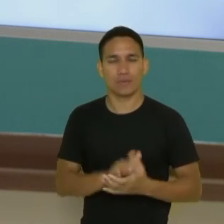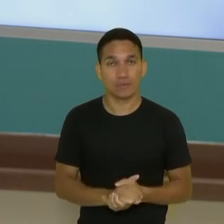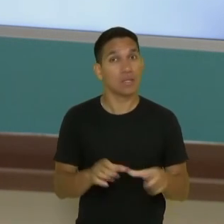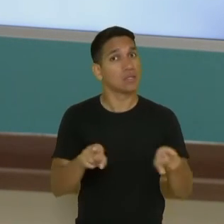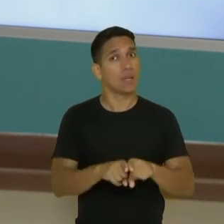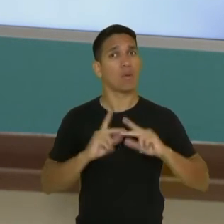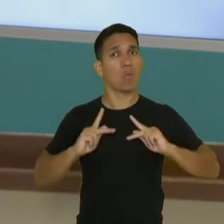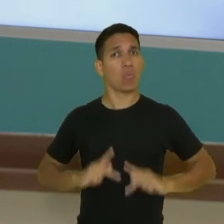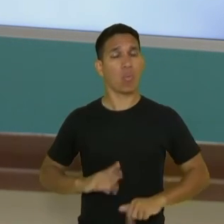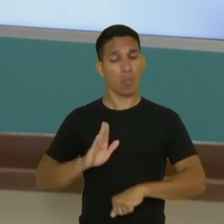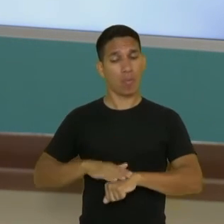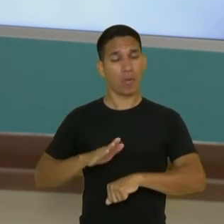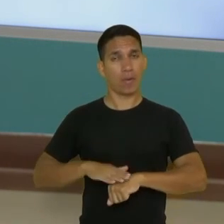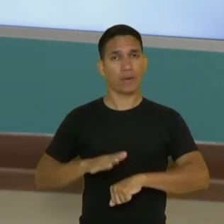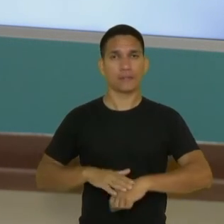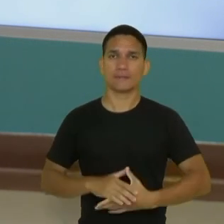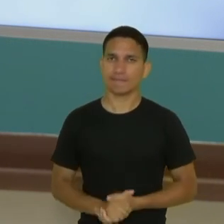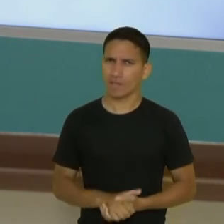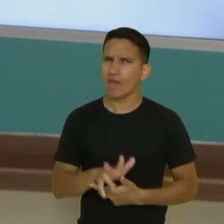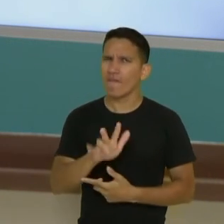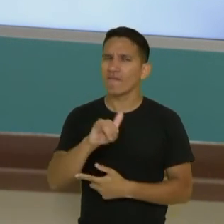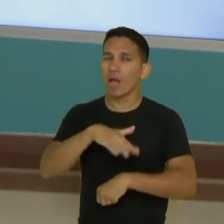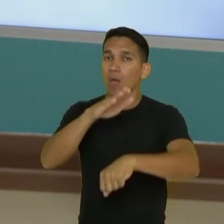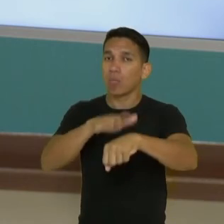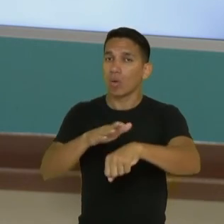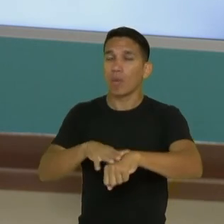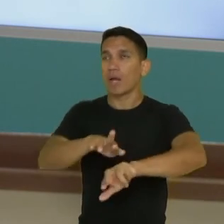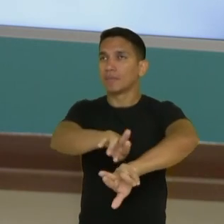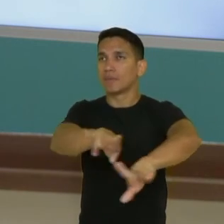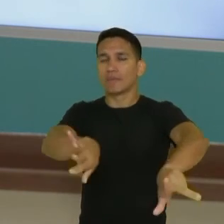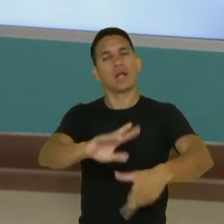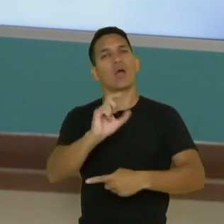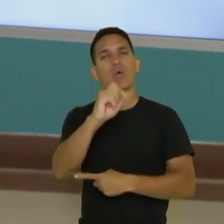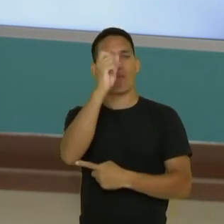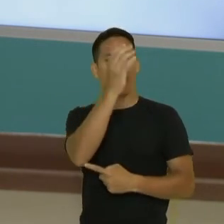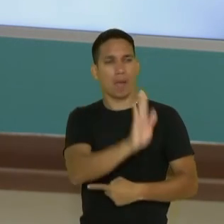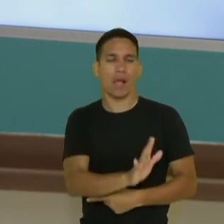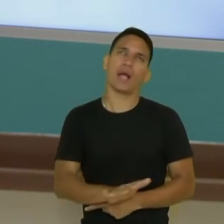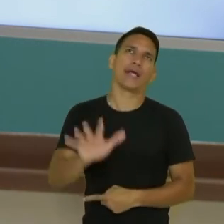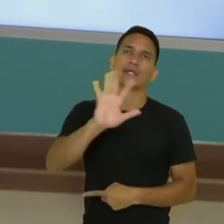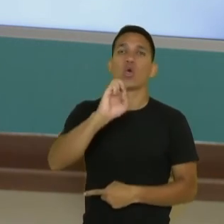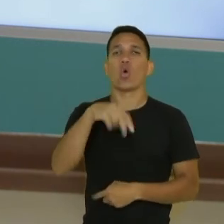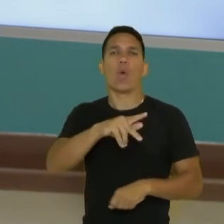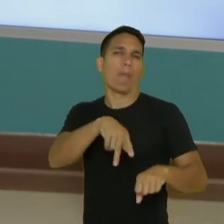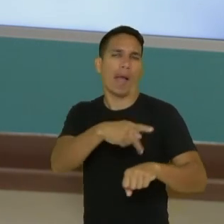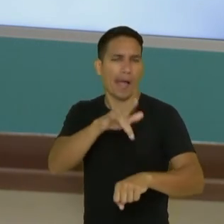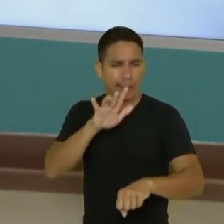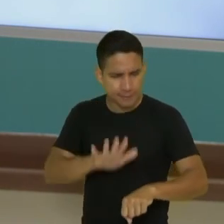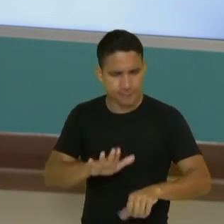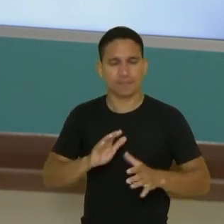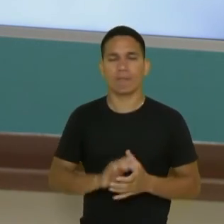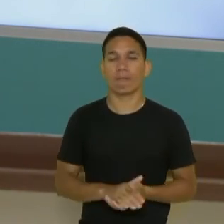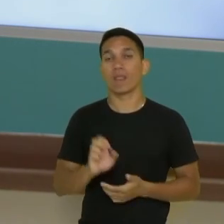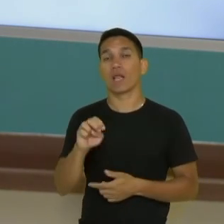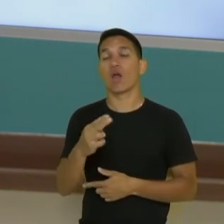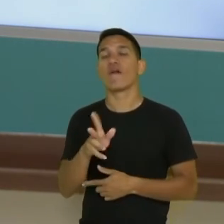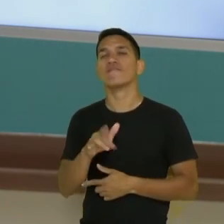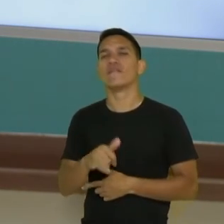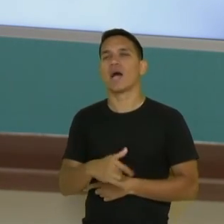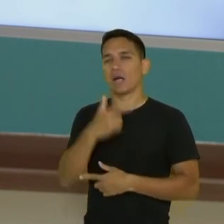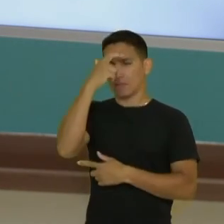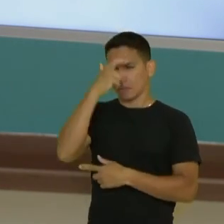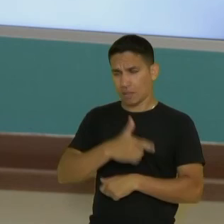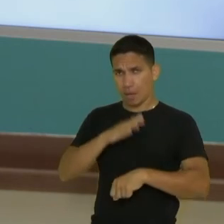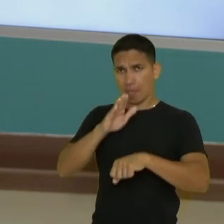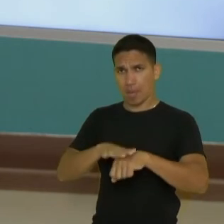uma postura pessoal. Você vai ter identidade nacional, você vai ter identidade social, você vai ter identidade